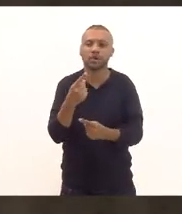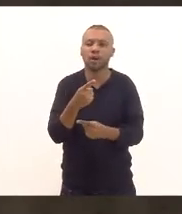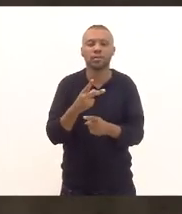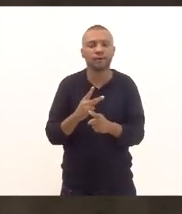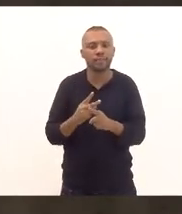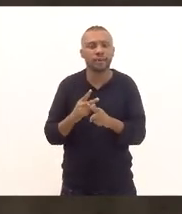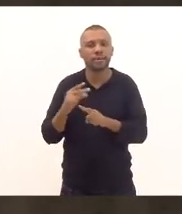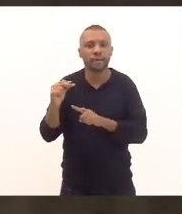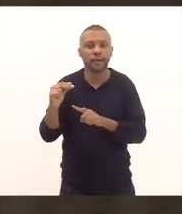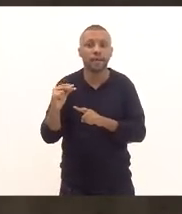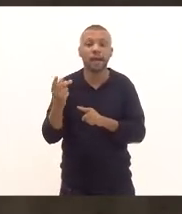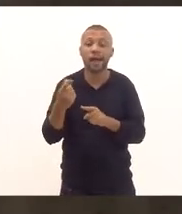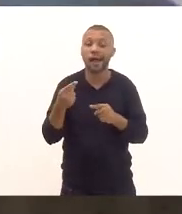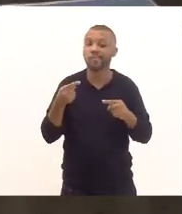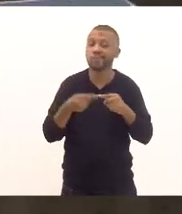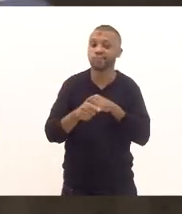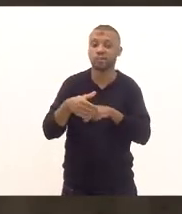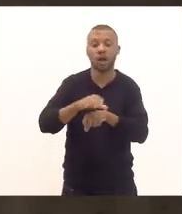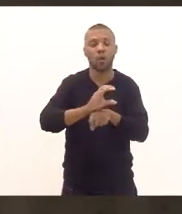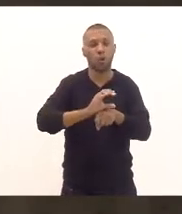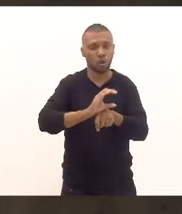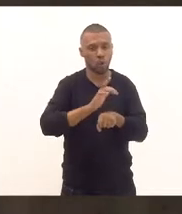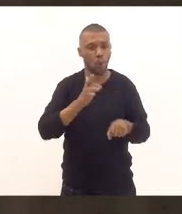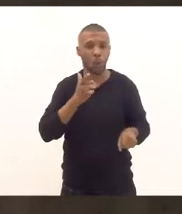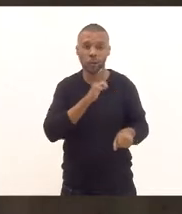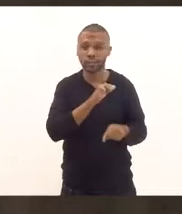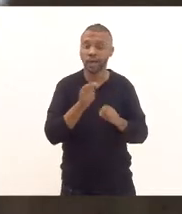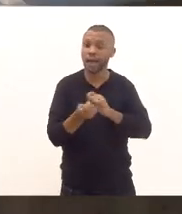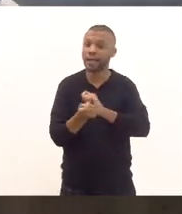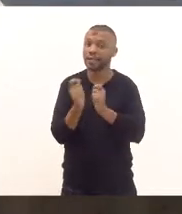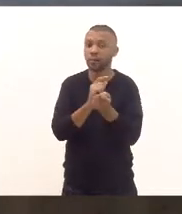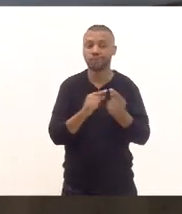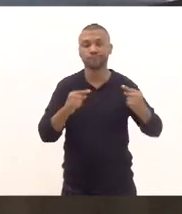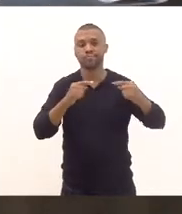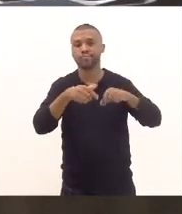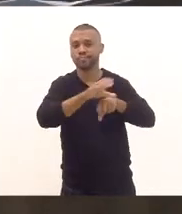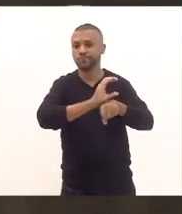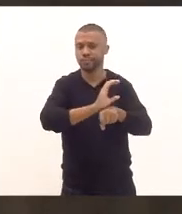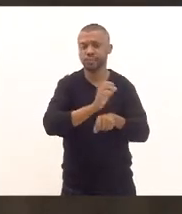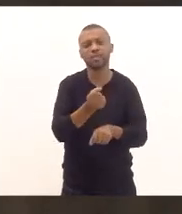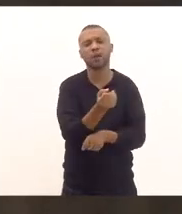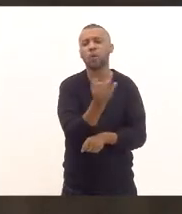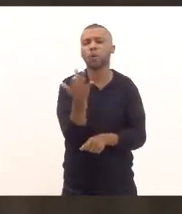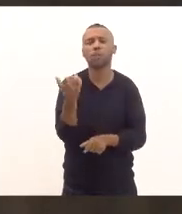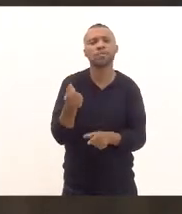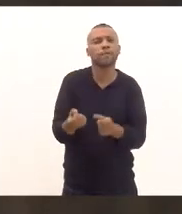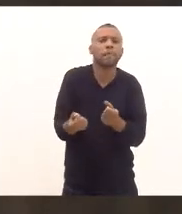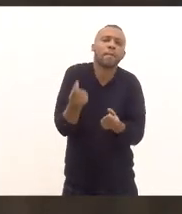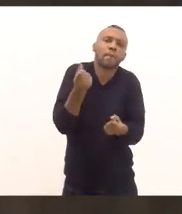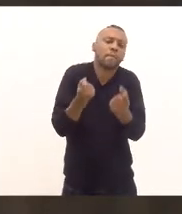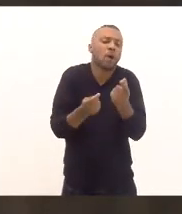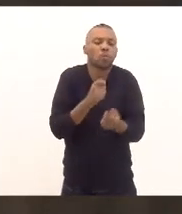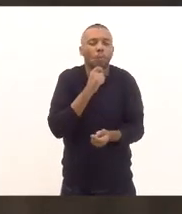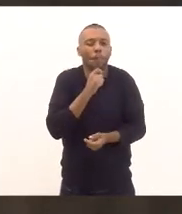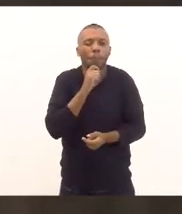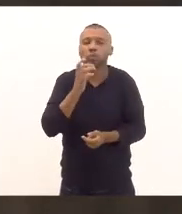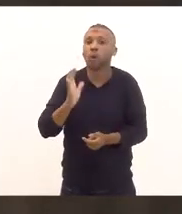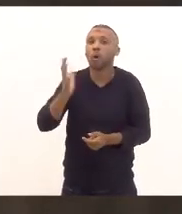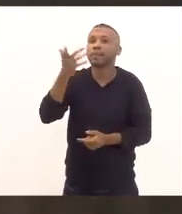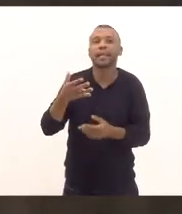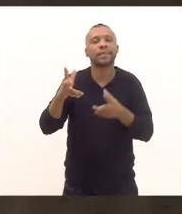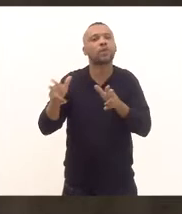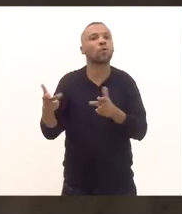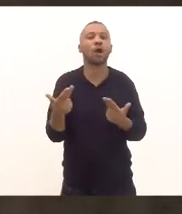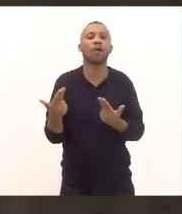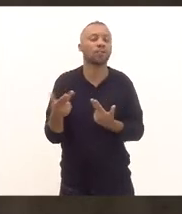a em consonalidade em alguns casos não se isso não acontece mas eu sempre acho e